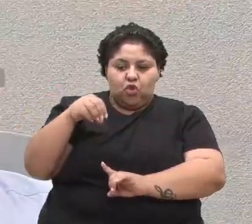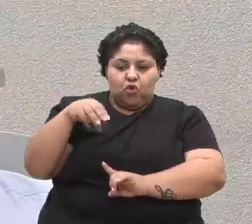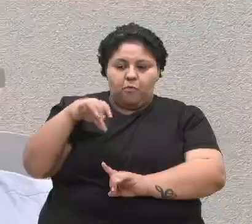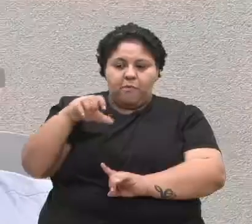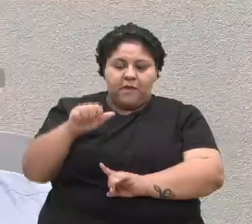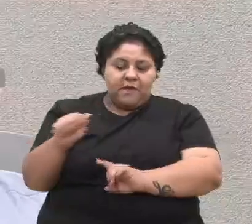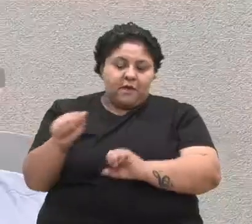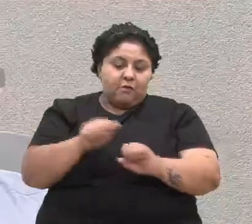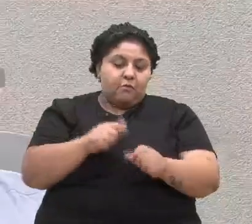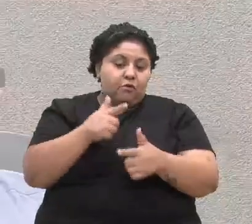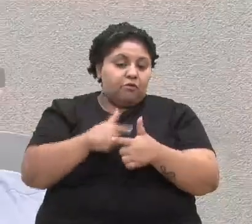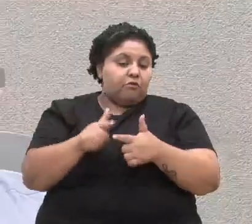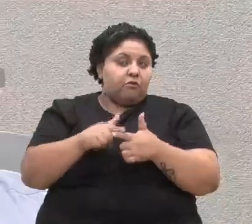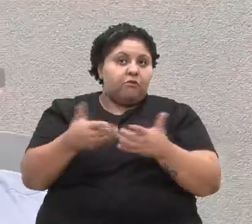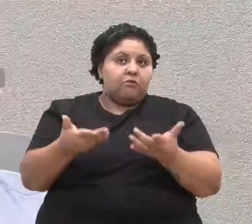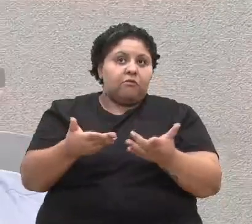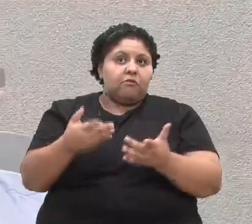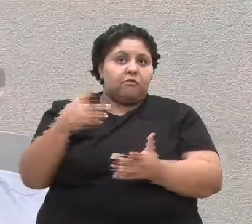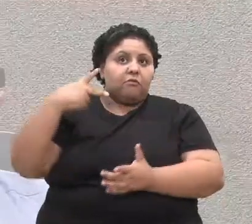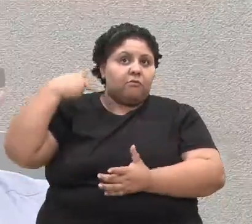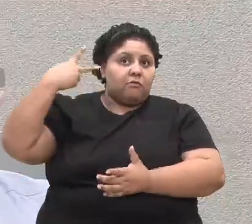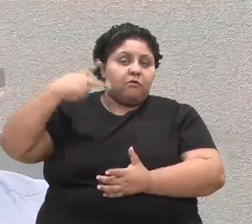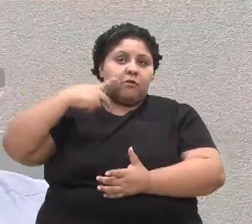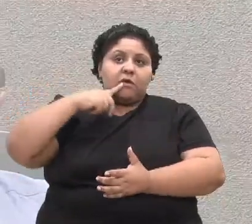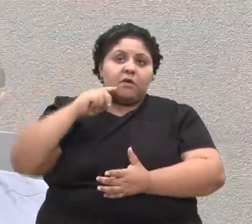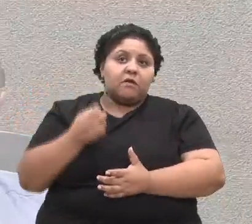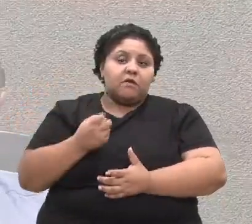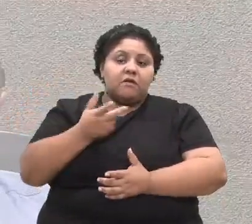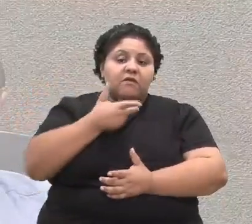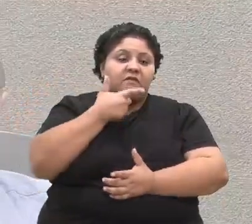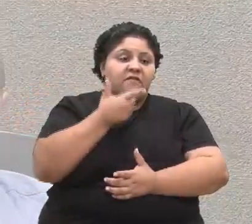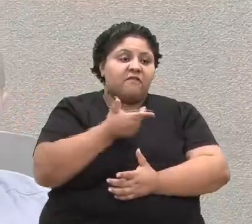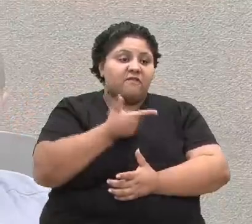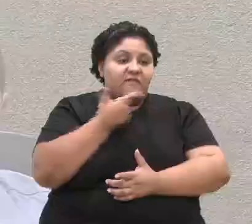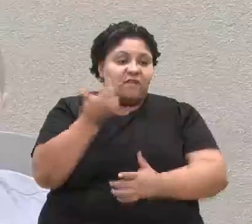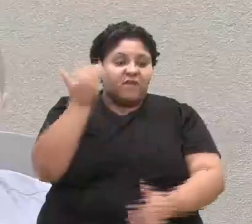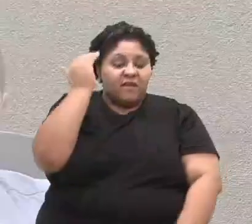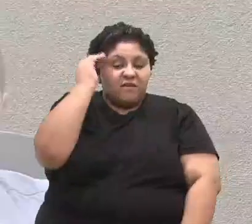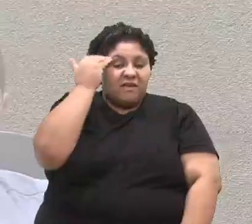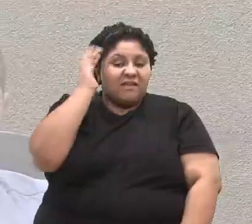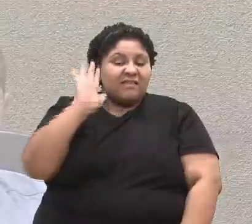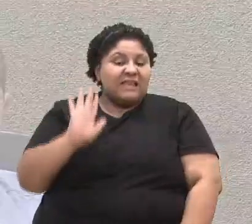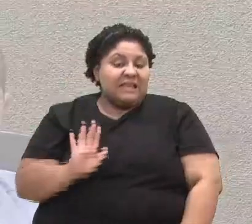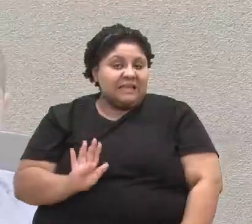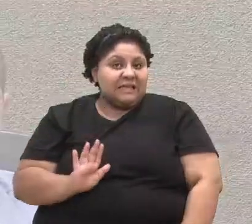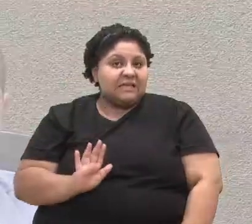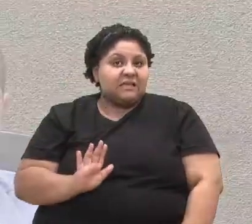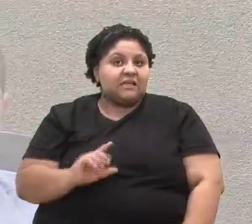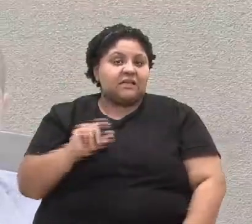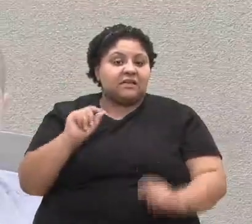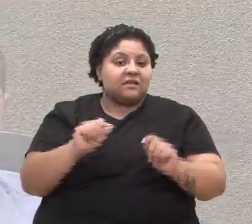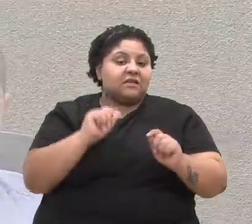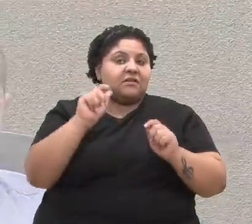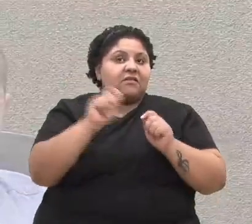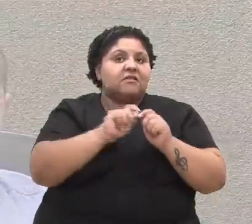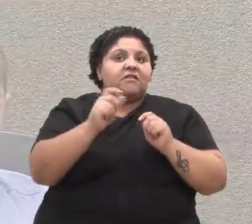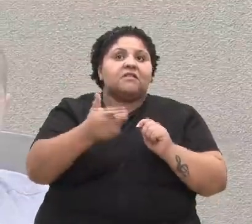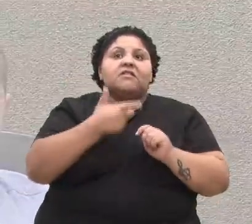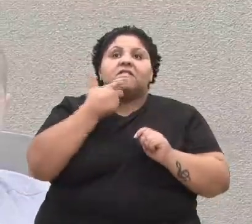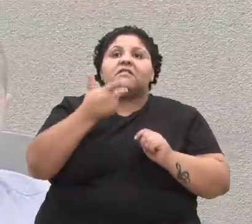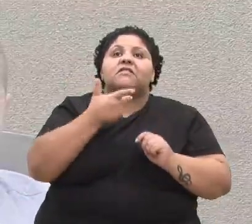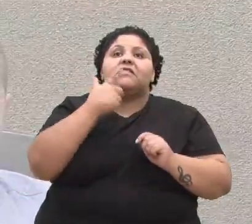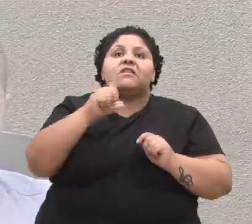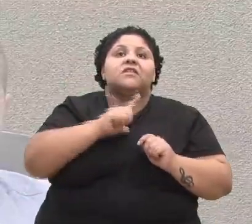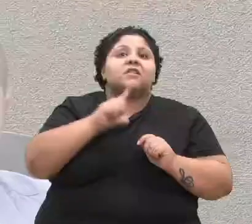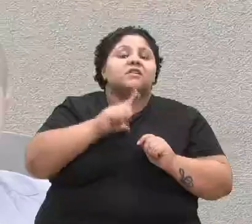disso, e a vereadora Rose pega o microfone para dizer e dá a entender que quem faz esses discursos não tem nem o